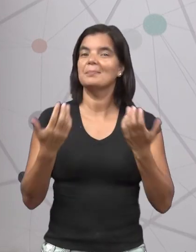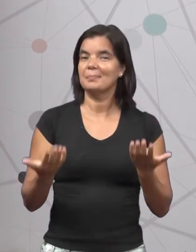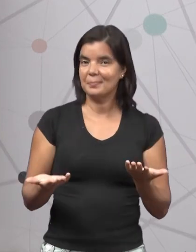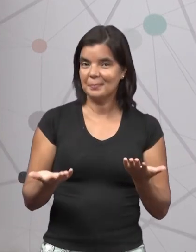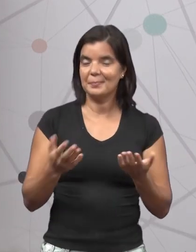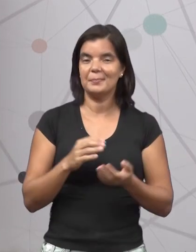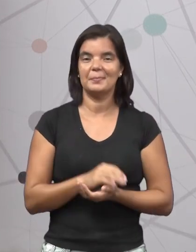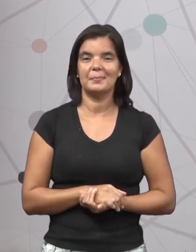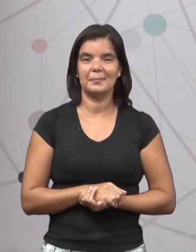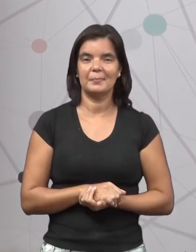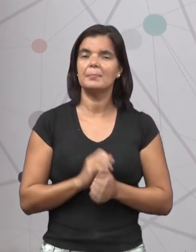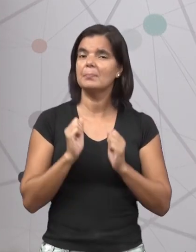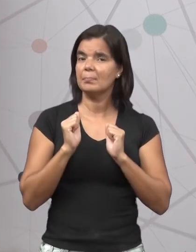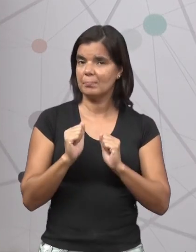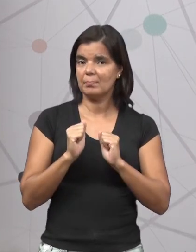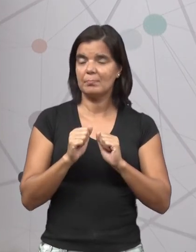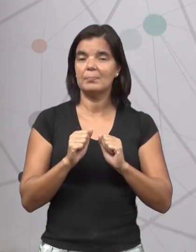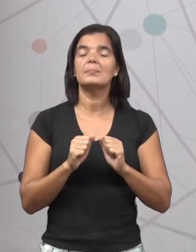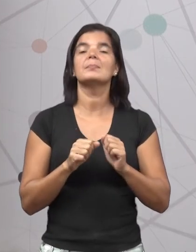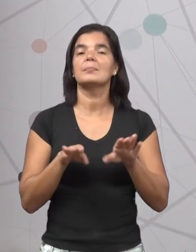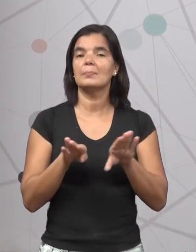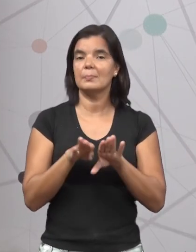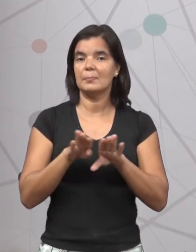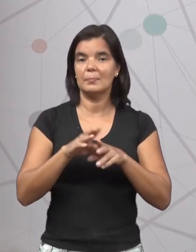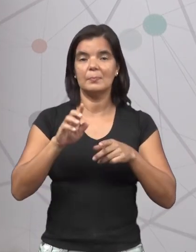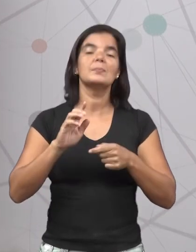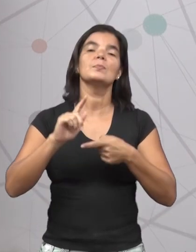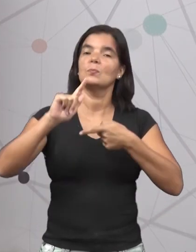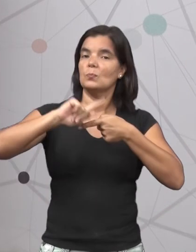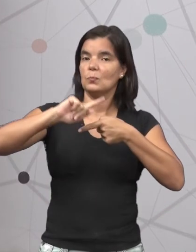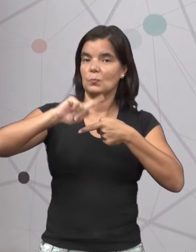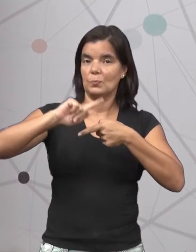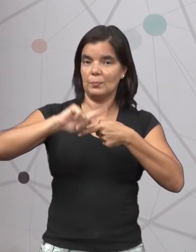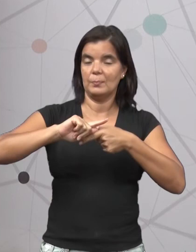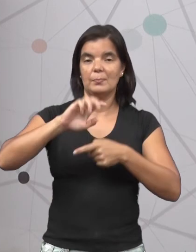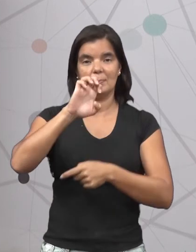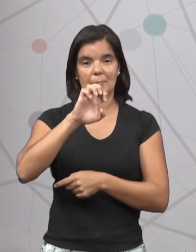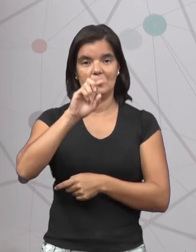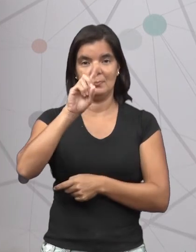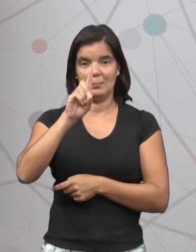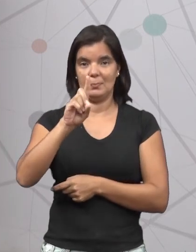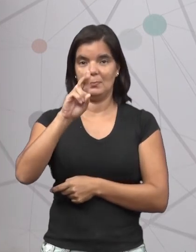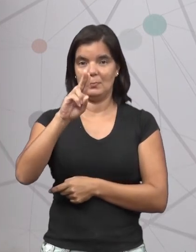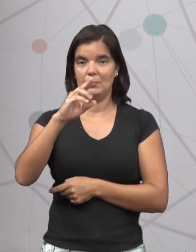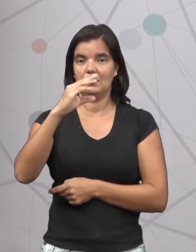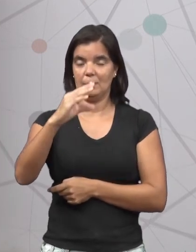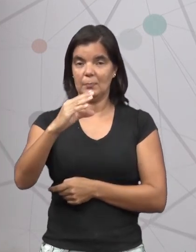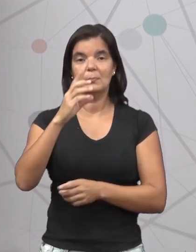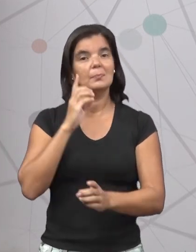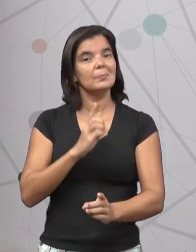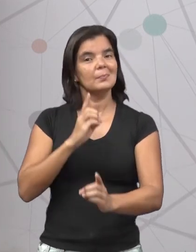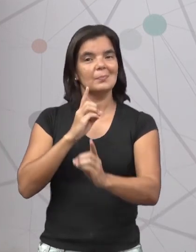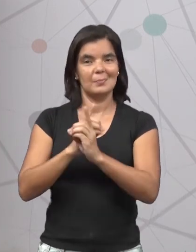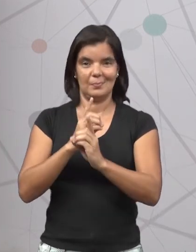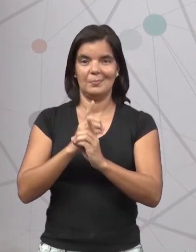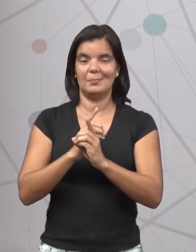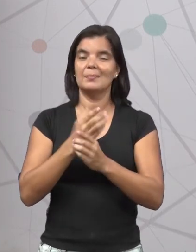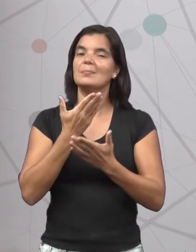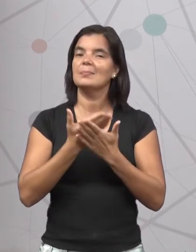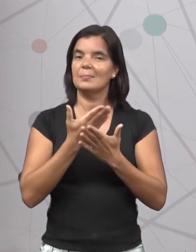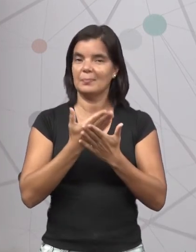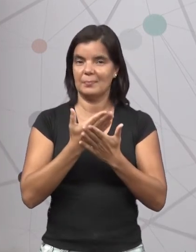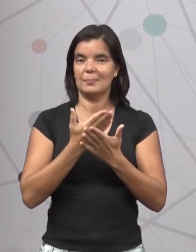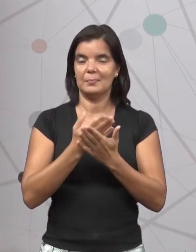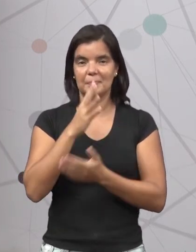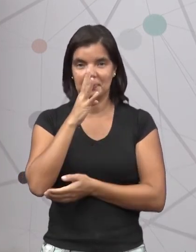mais. Você pode digitar no Google EDUC, Eduque, e lá encontrar mais aulas